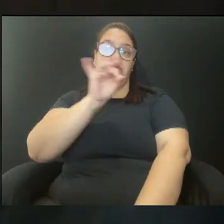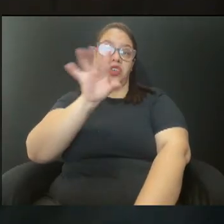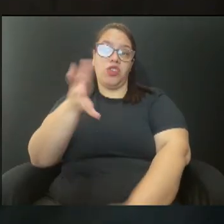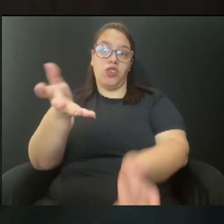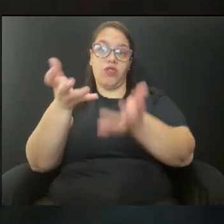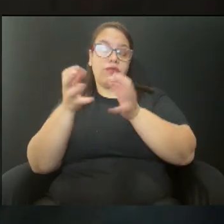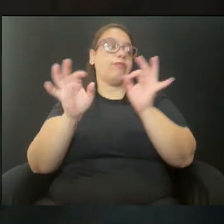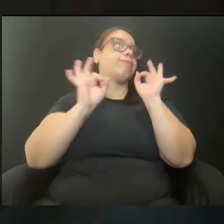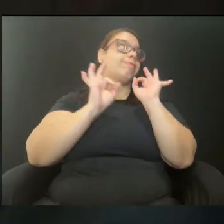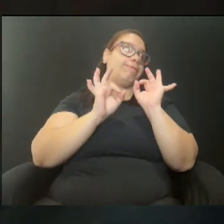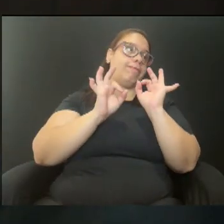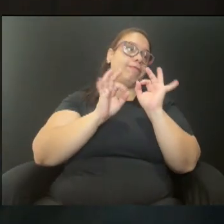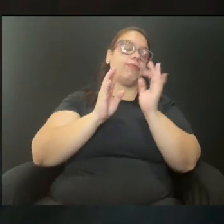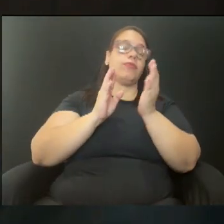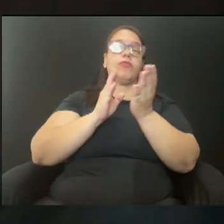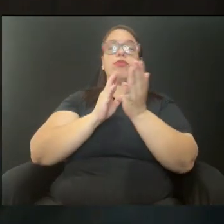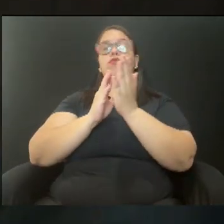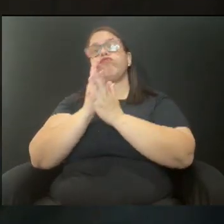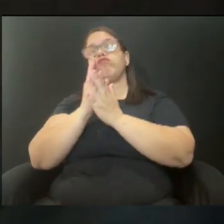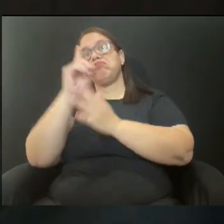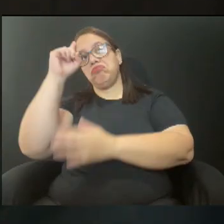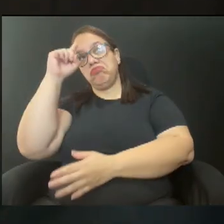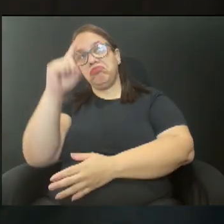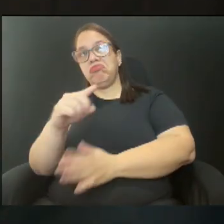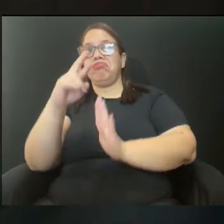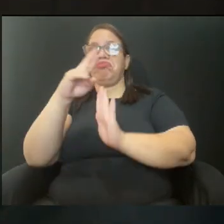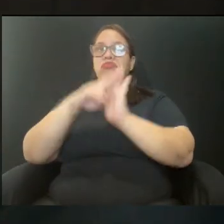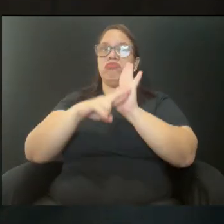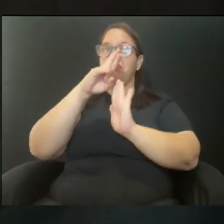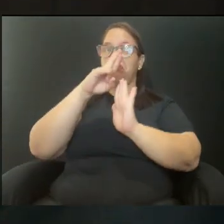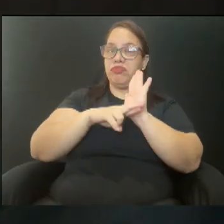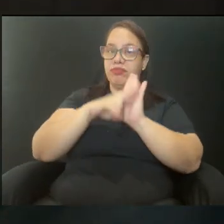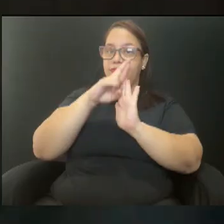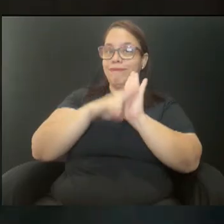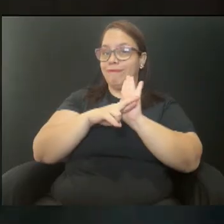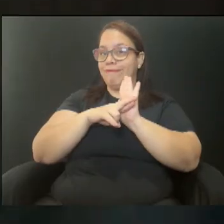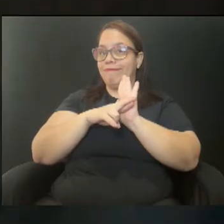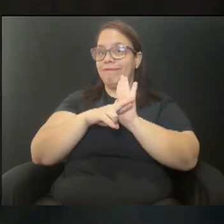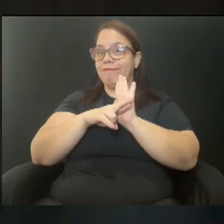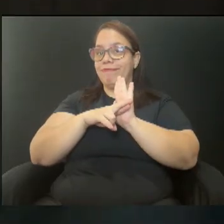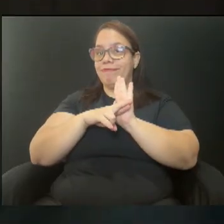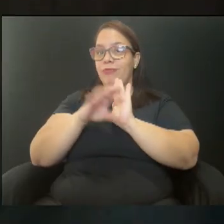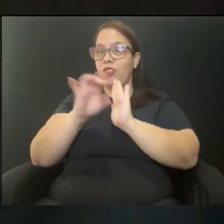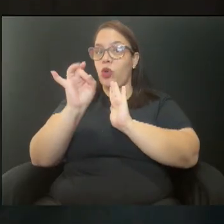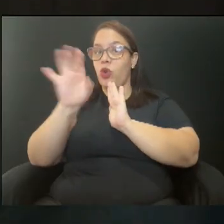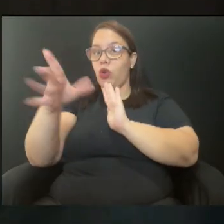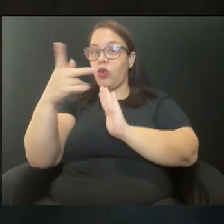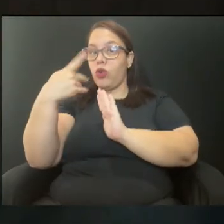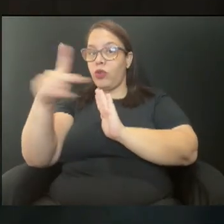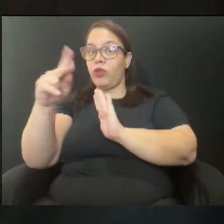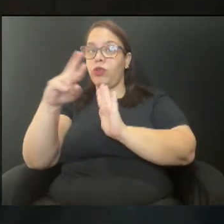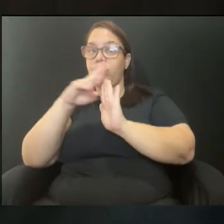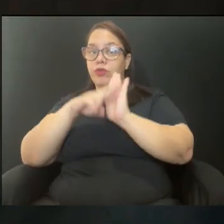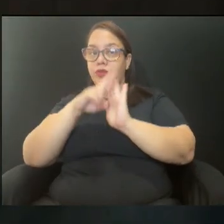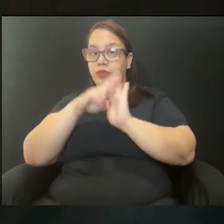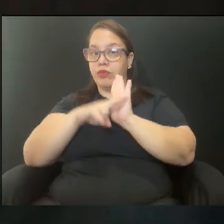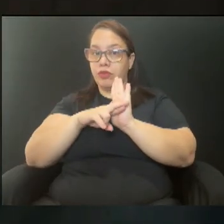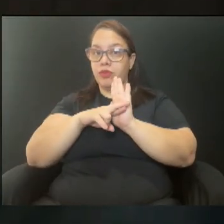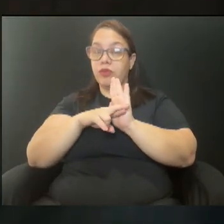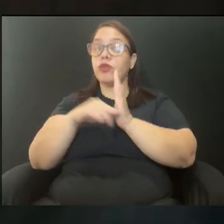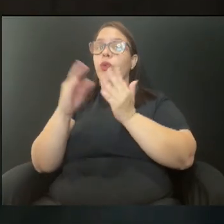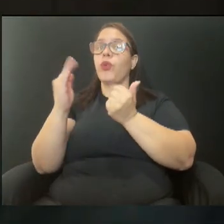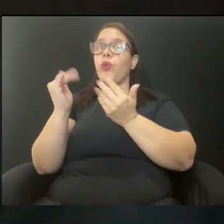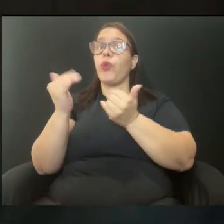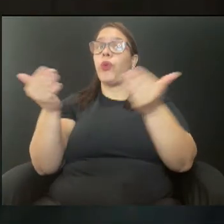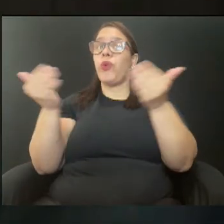seguir algumas determinações, algumas regras, e não colocar só as suas regras. O jovem hoje, que você disse